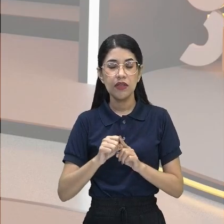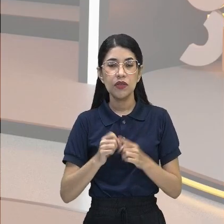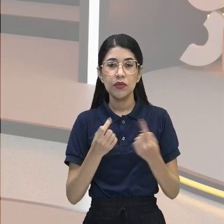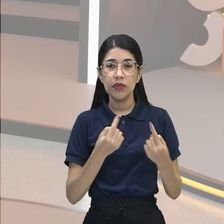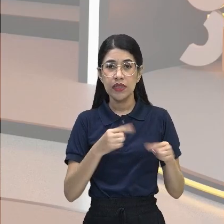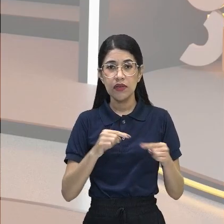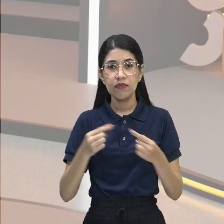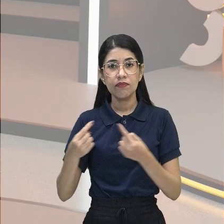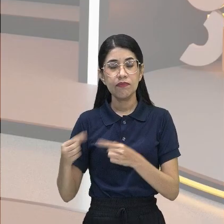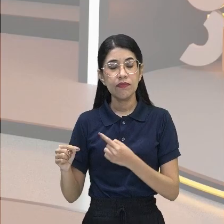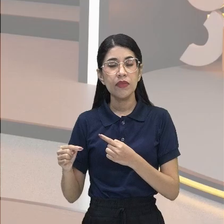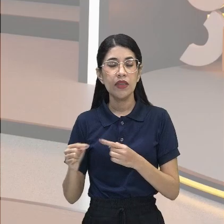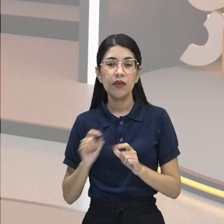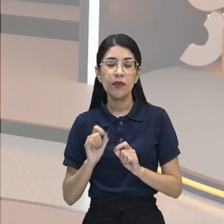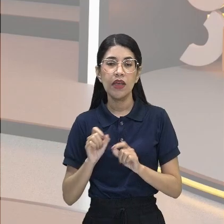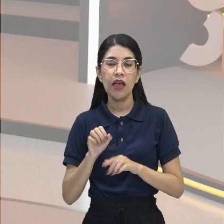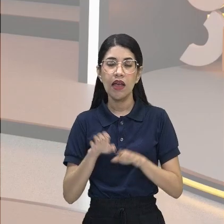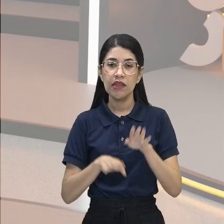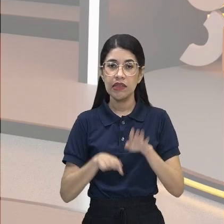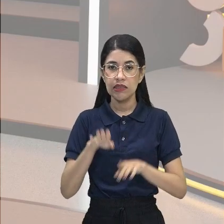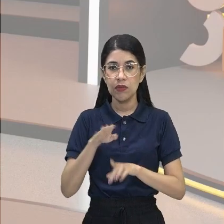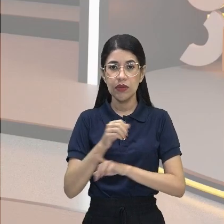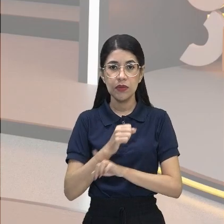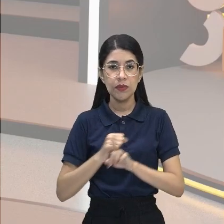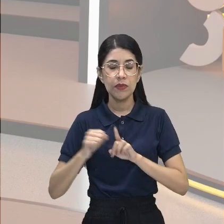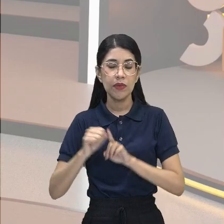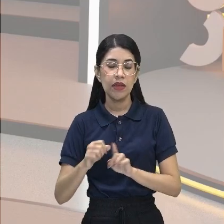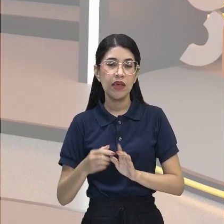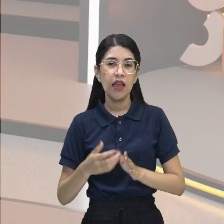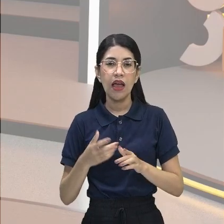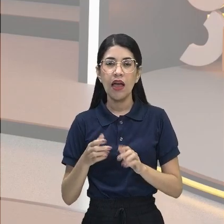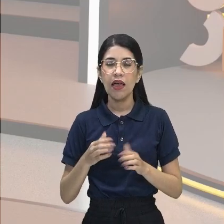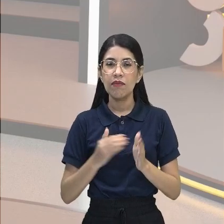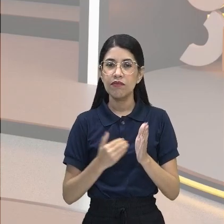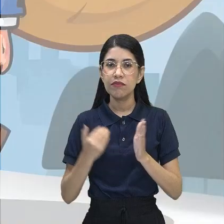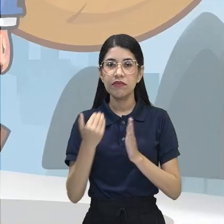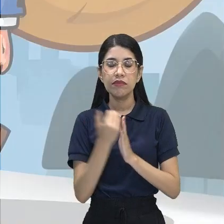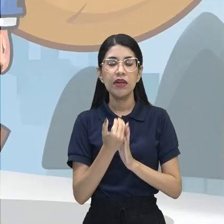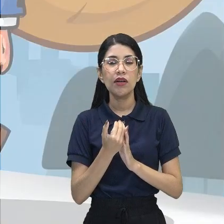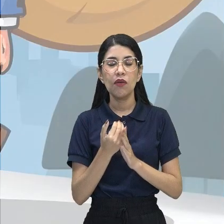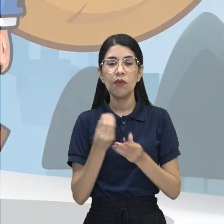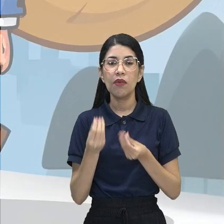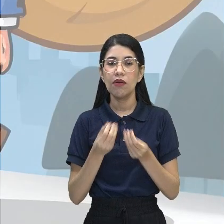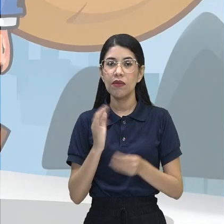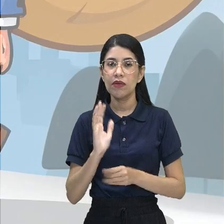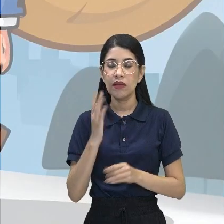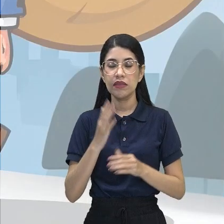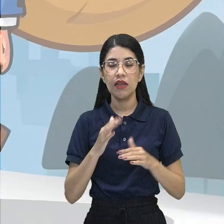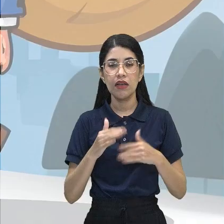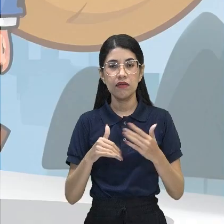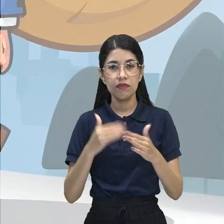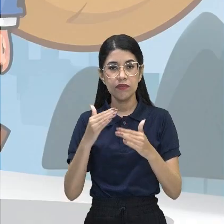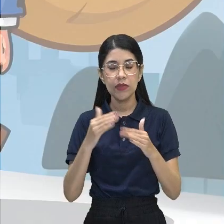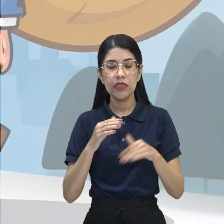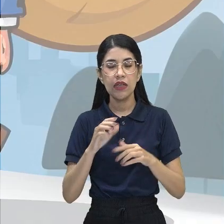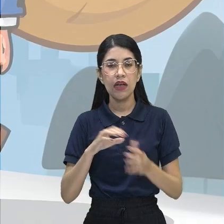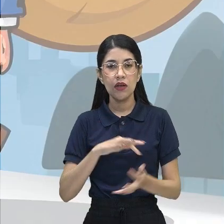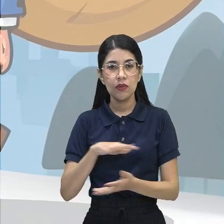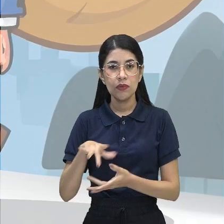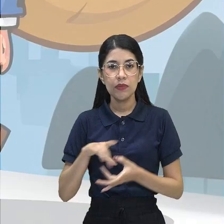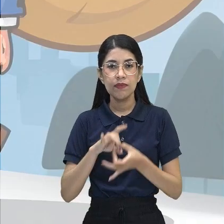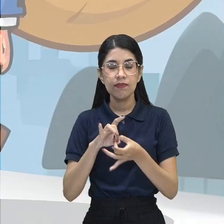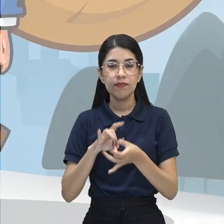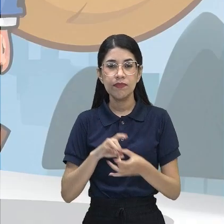desafios está a desigualdade, que é intensificada com o processo de globalização, e a gente vai ver aqui nesse momento. Acompanhe aqui